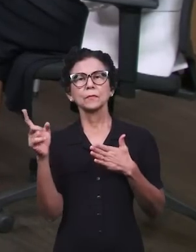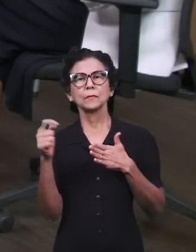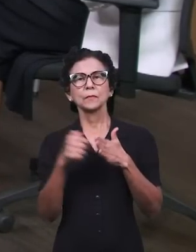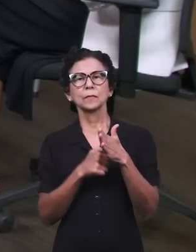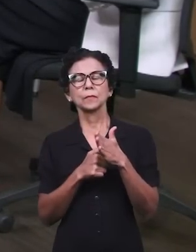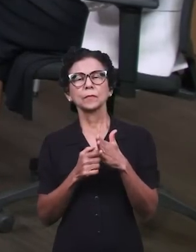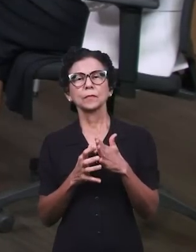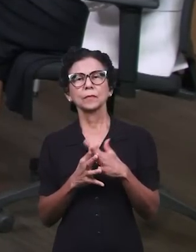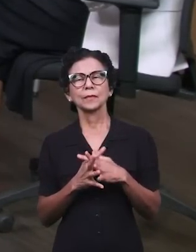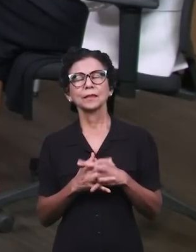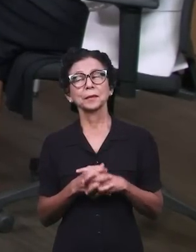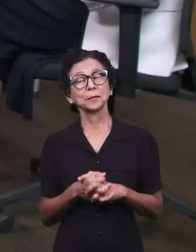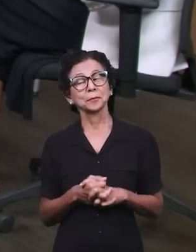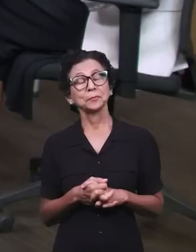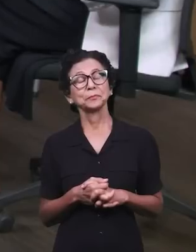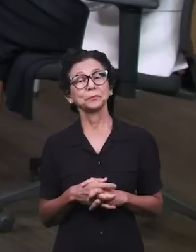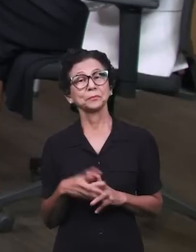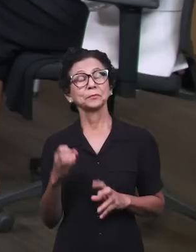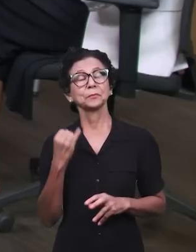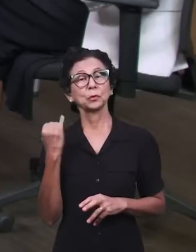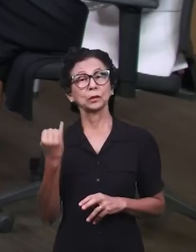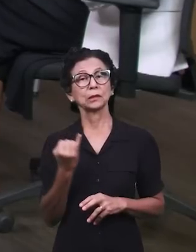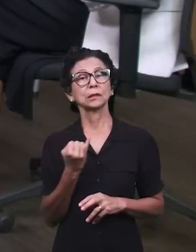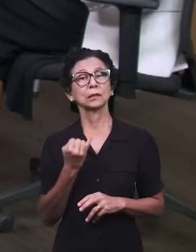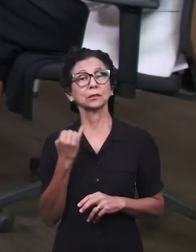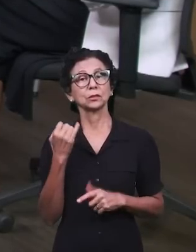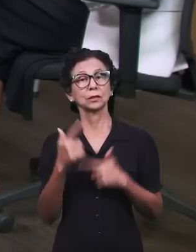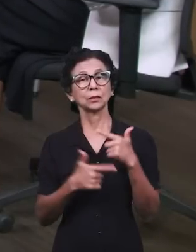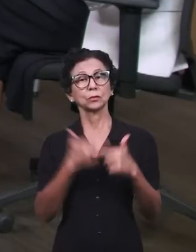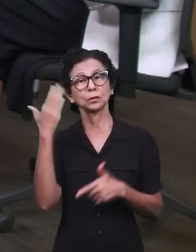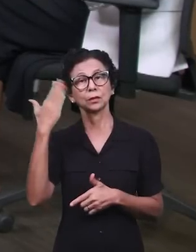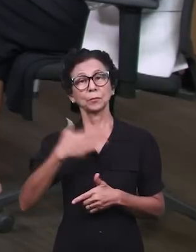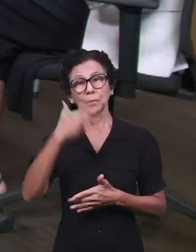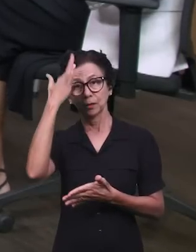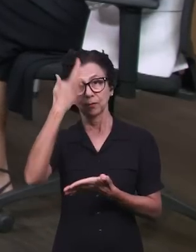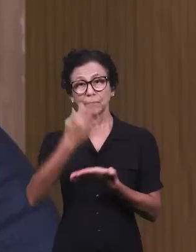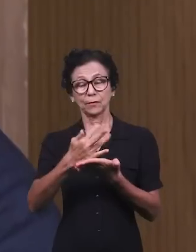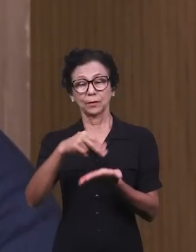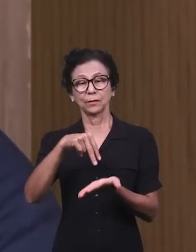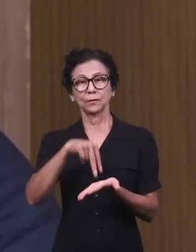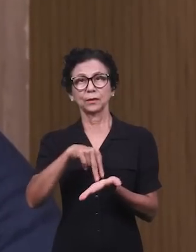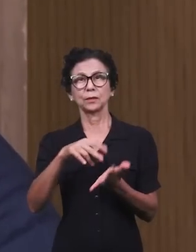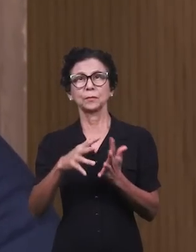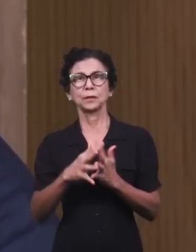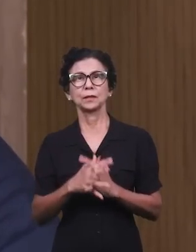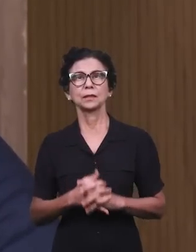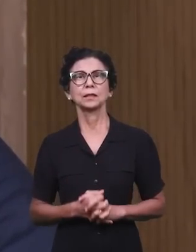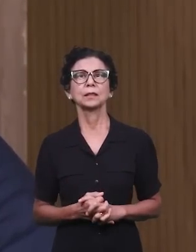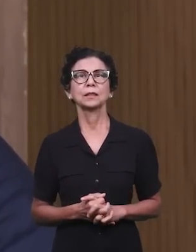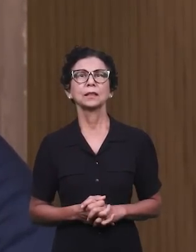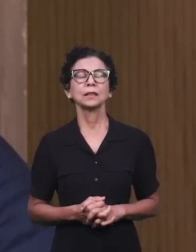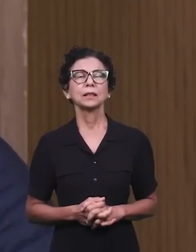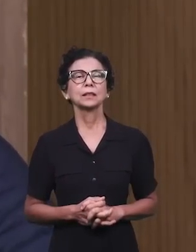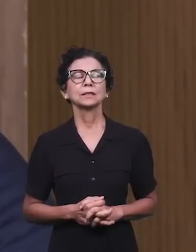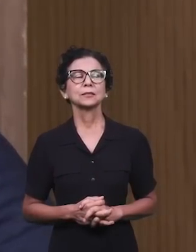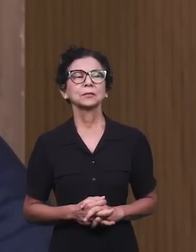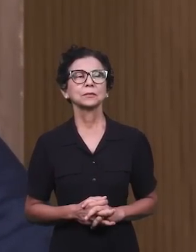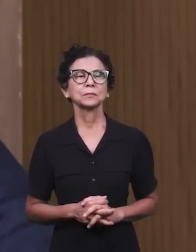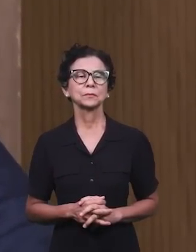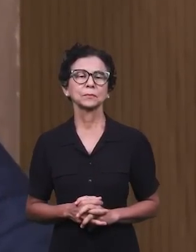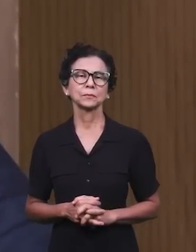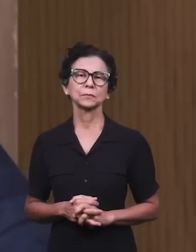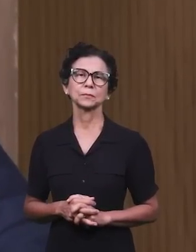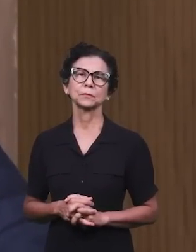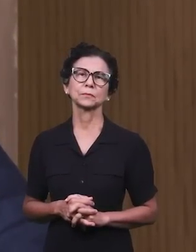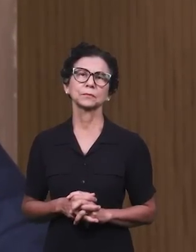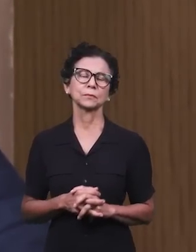a fé para não ser abalado, não é mesmo, Alexandre? Pode fazer a sua pergunta. Isso mesmo, Pai do Senhor, pastores. Quando nós lemos